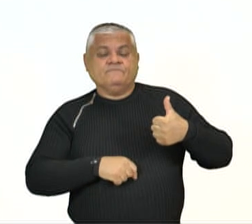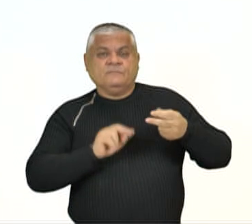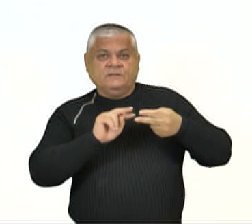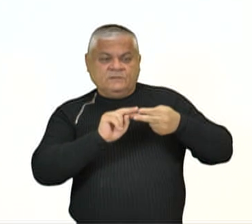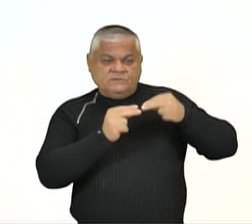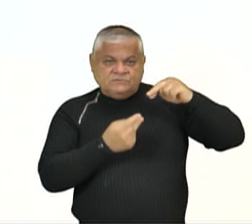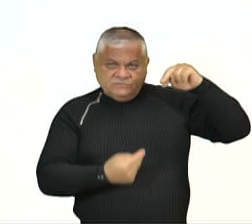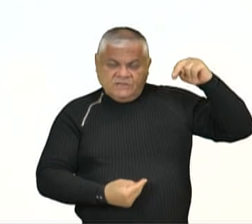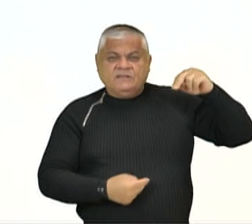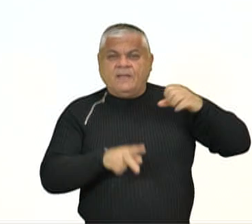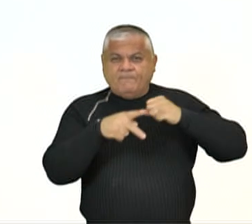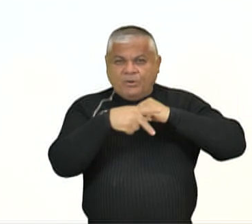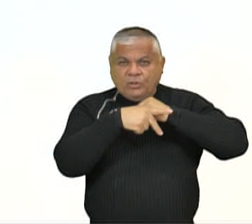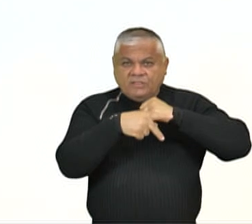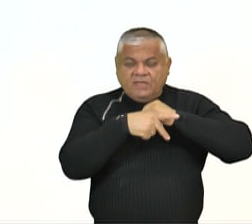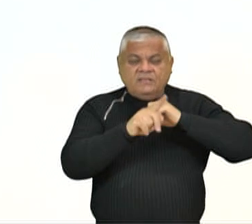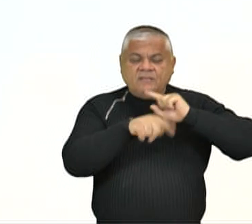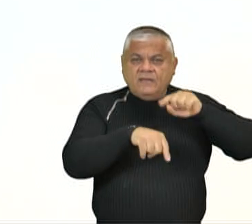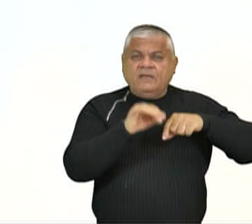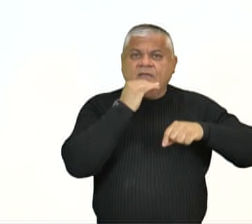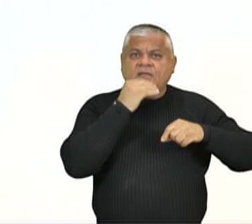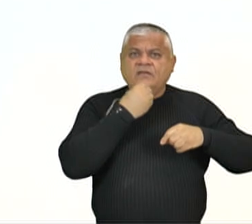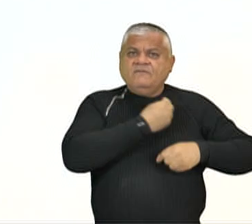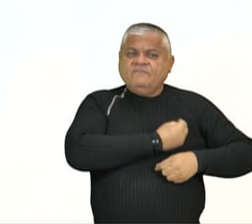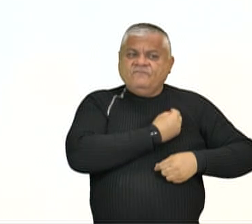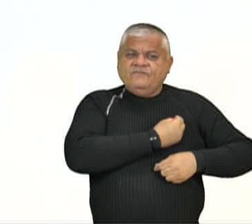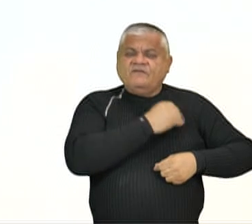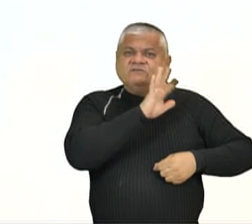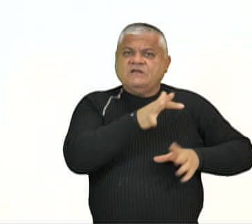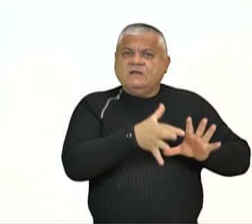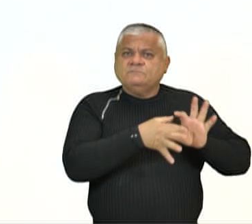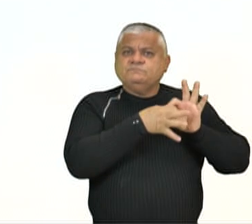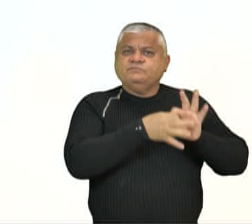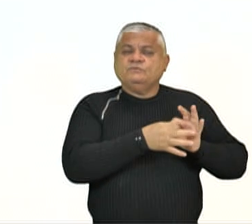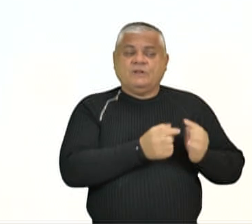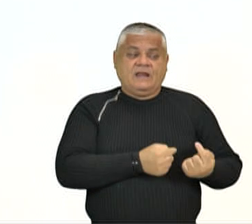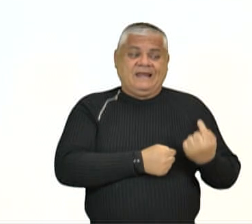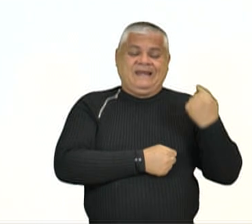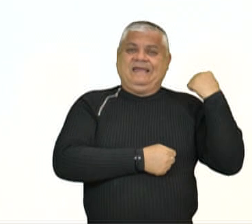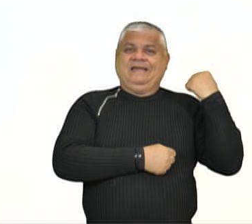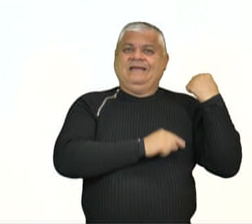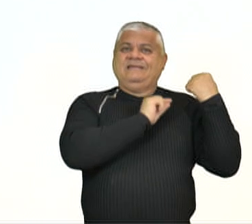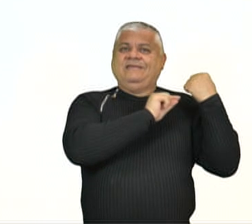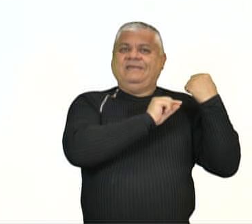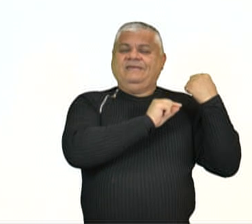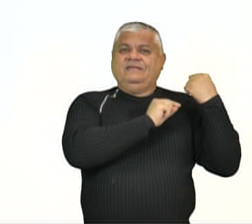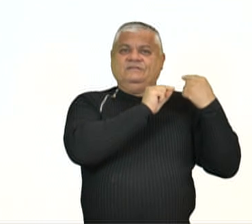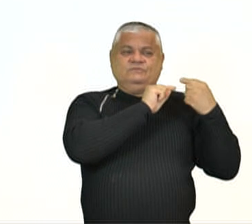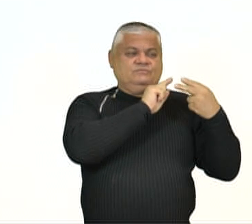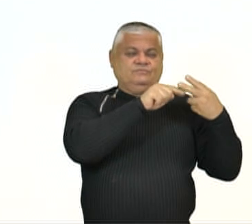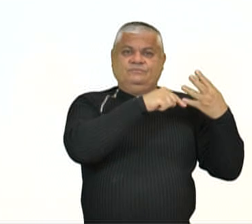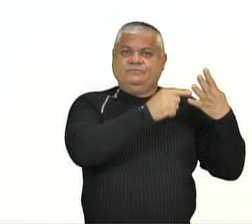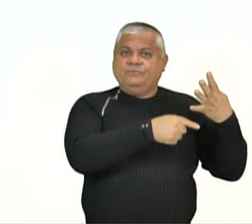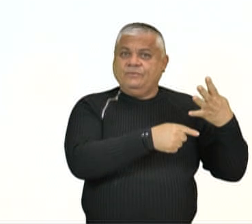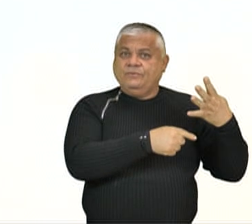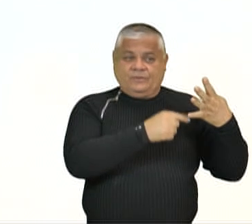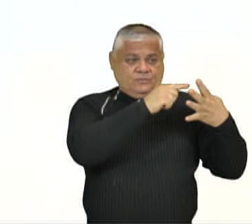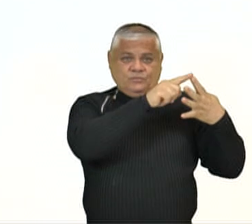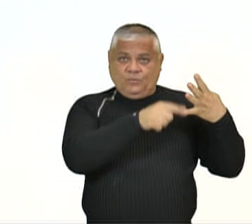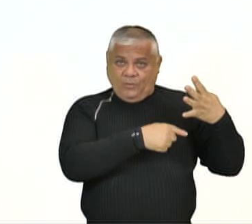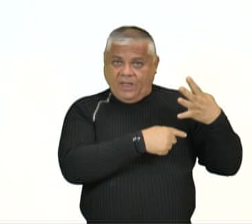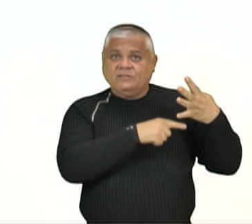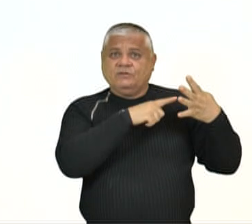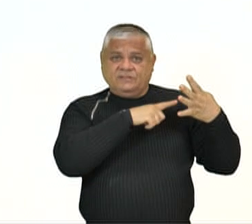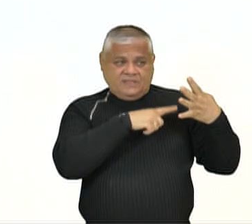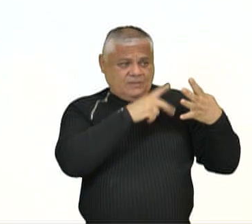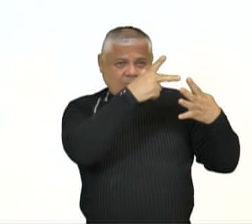da proteína insulina já esteve presente num último ancestral comum dos quatro organismos. Porque se tem o gene